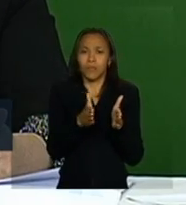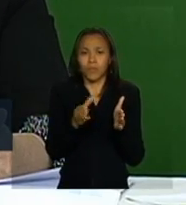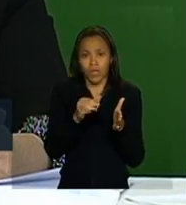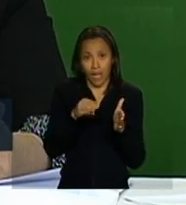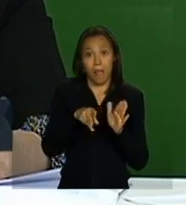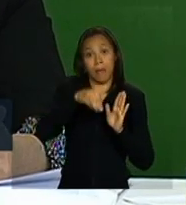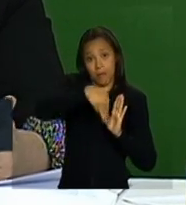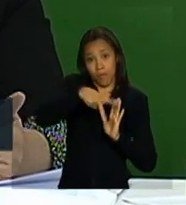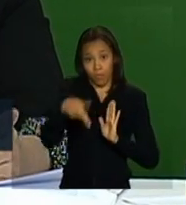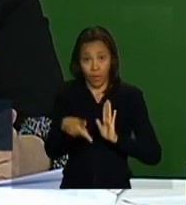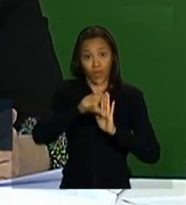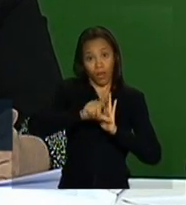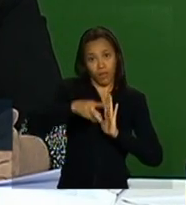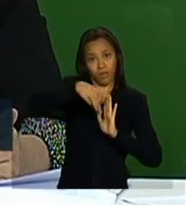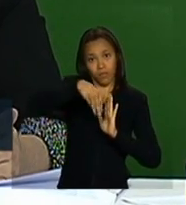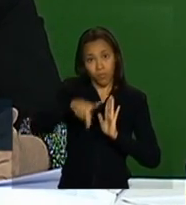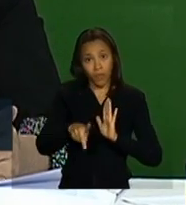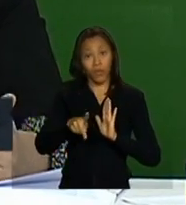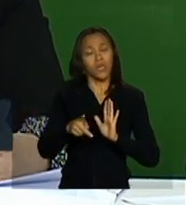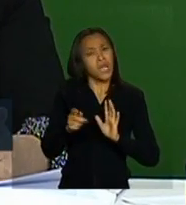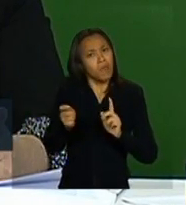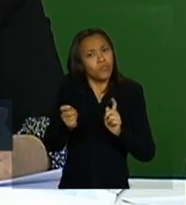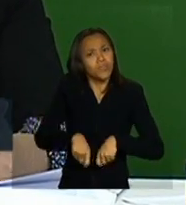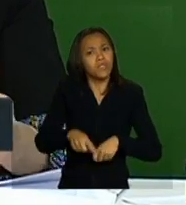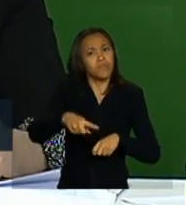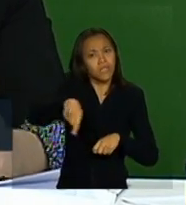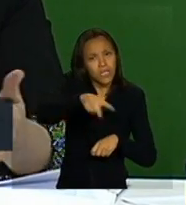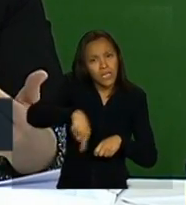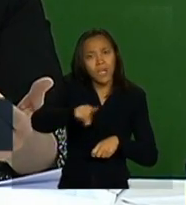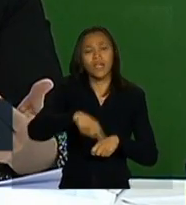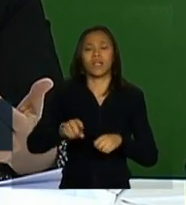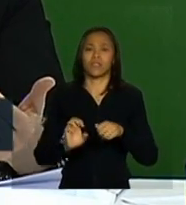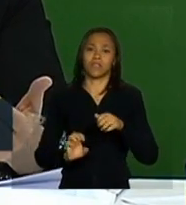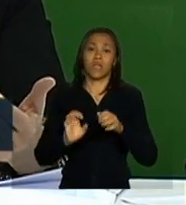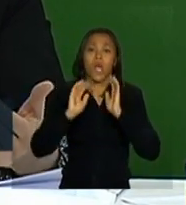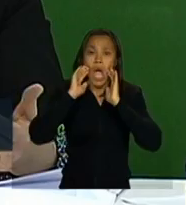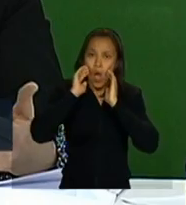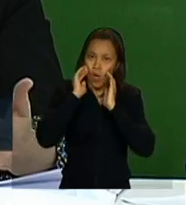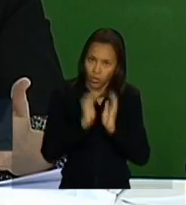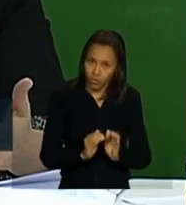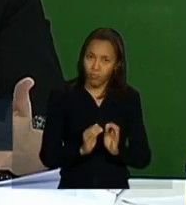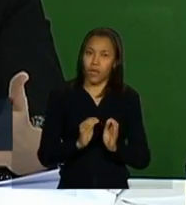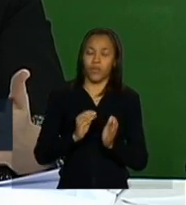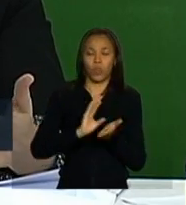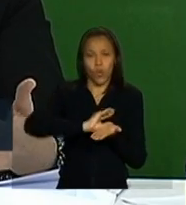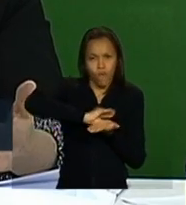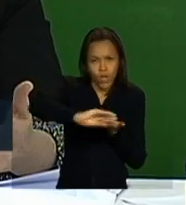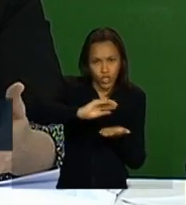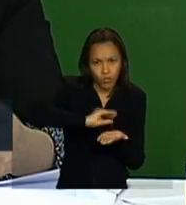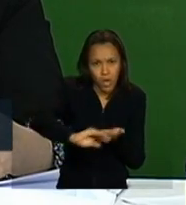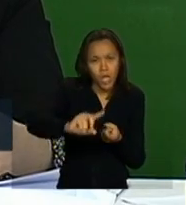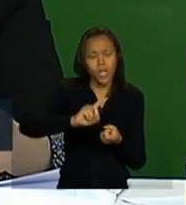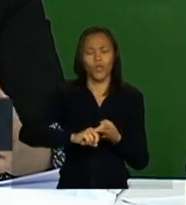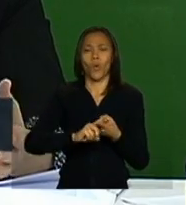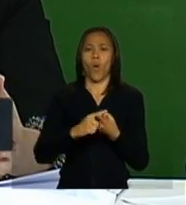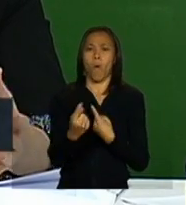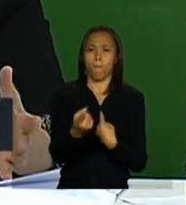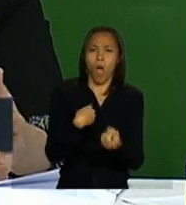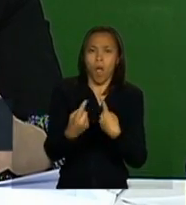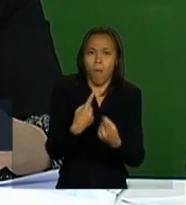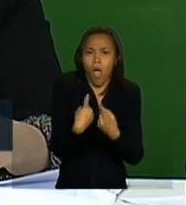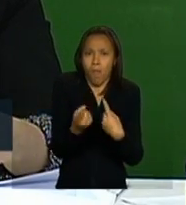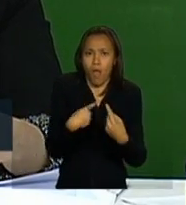medida provisória, desde que cumpram, claro, requisitos de investimento, maior movimentação,